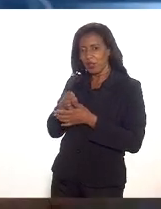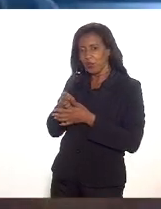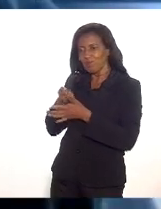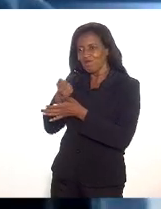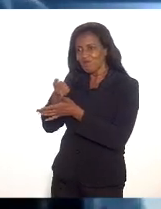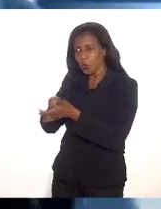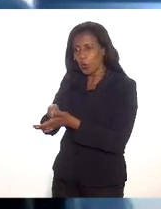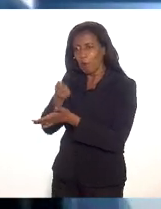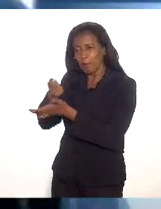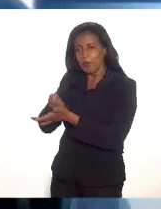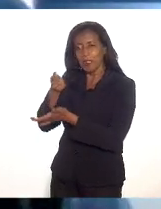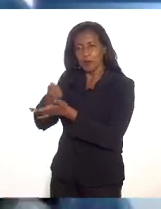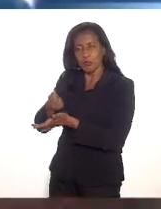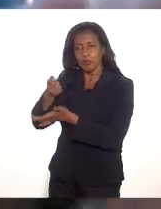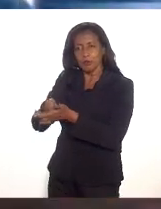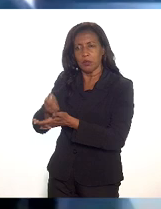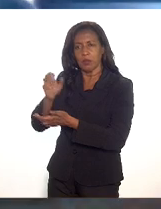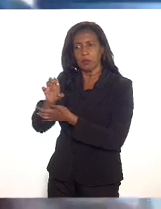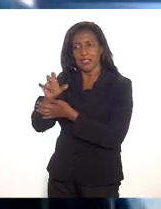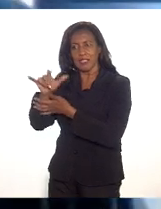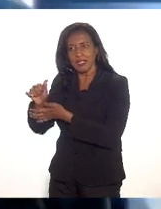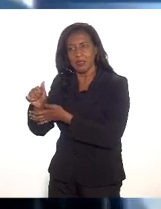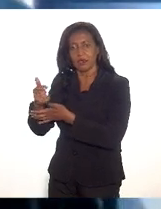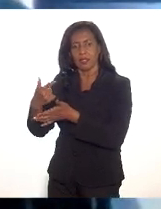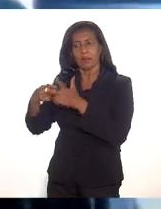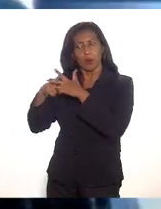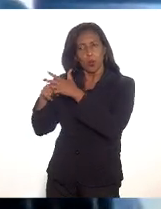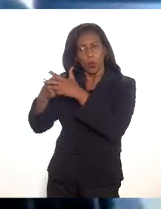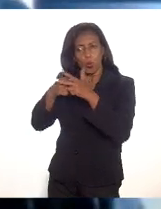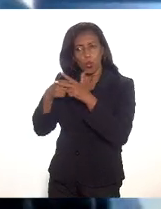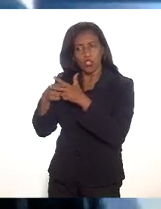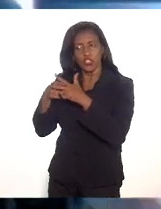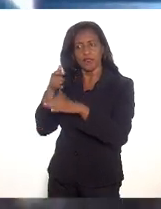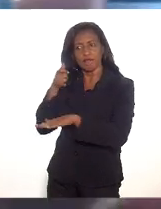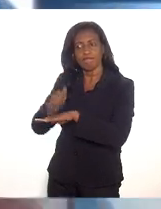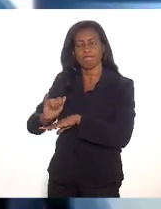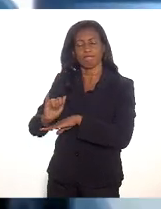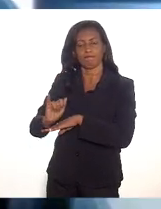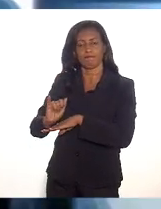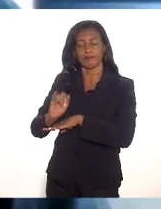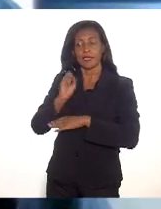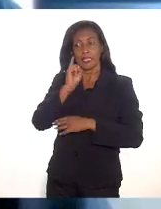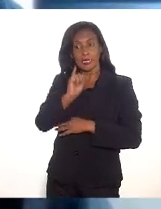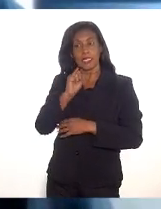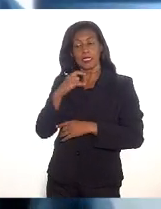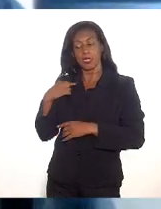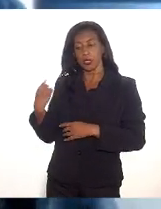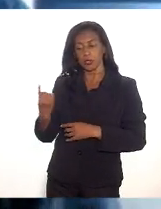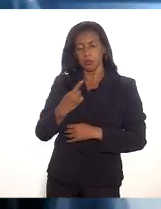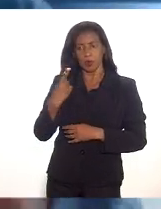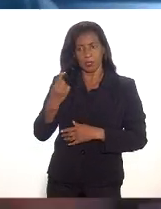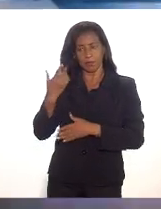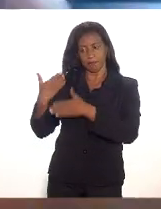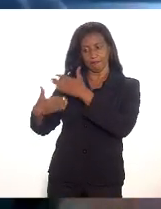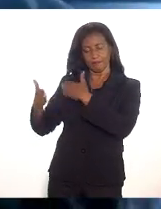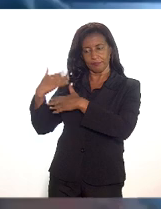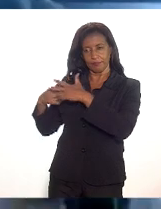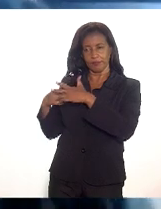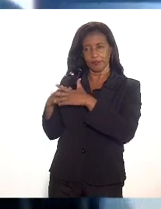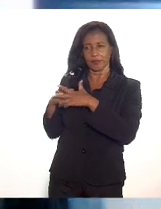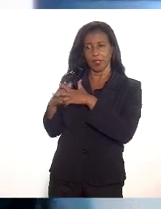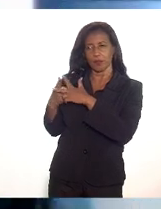quanto deveríamos ter apertado para ela corrigir suas falhas. Se nós tivéssemos conseguido